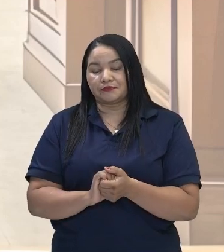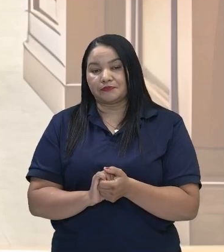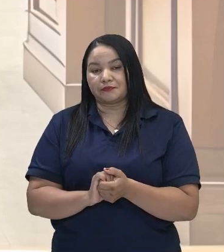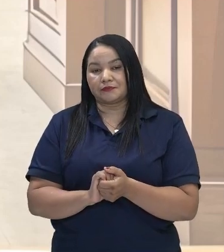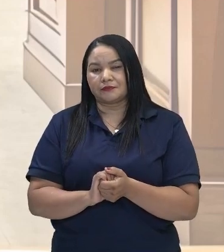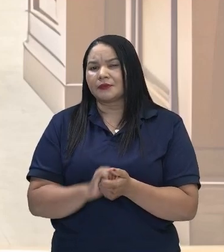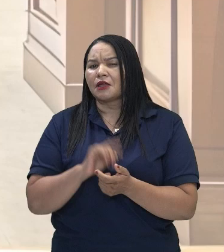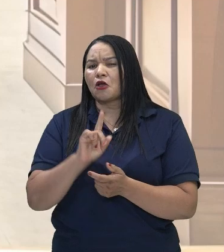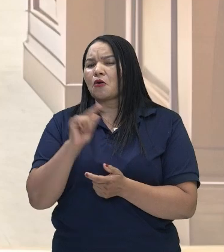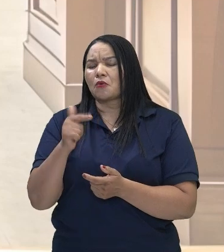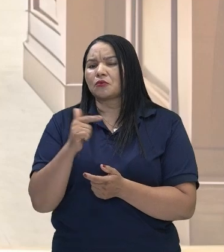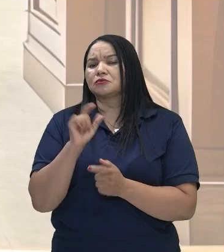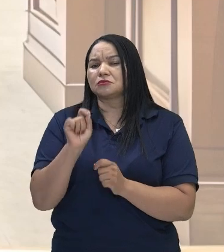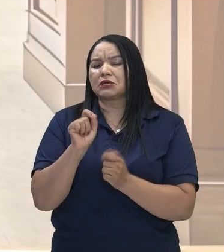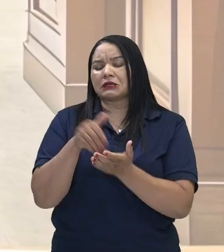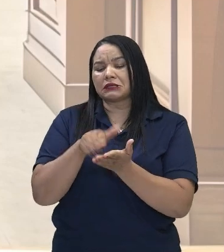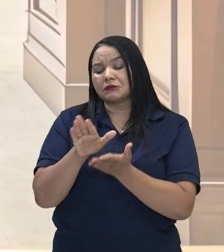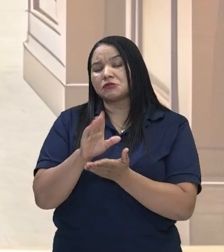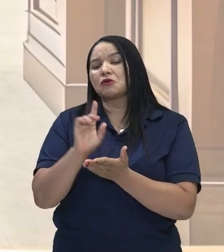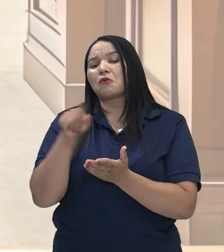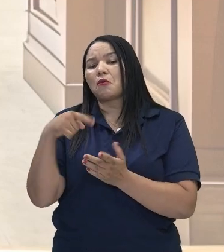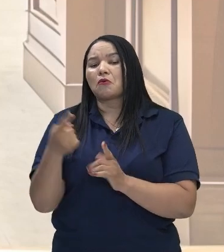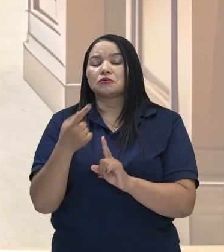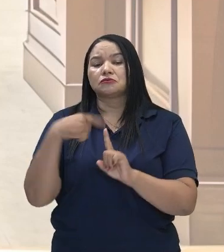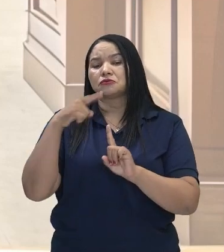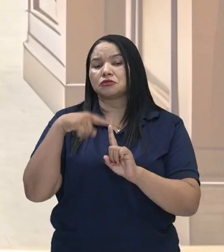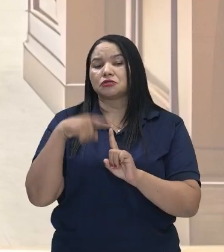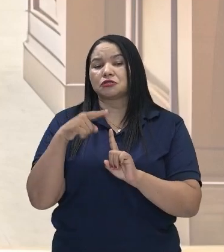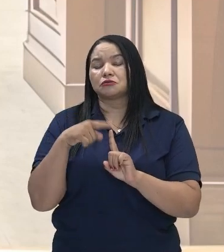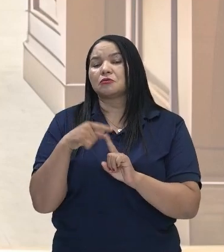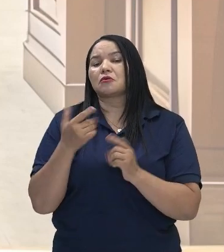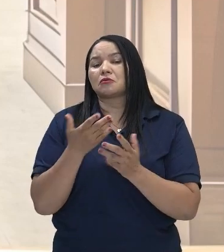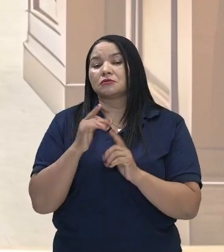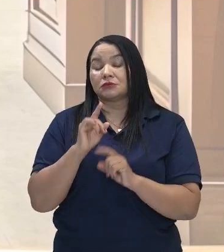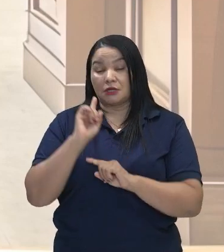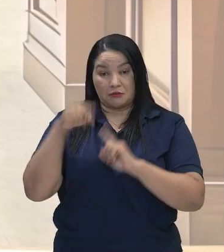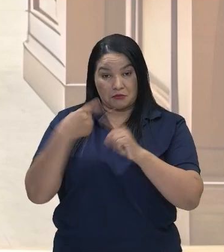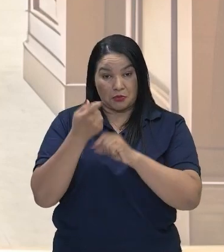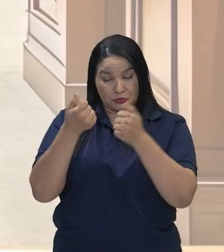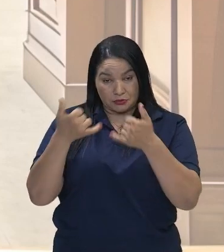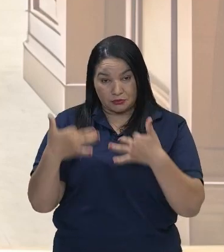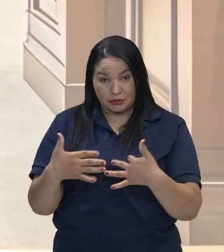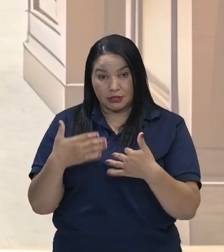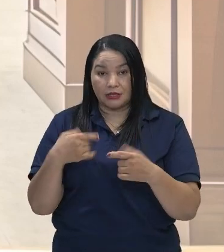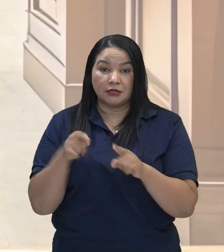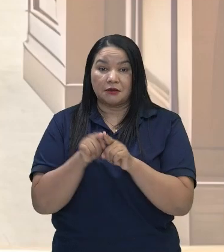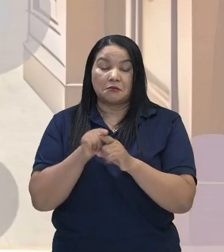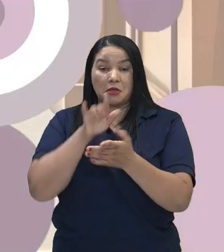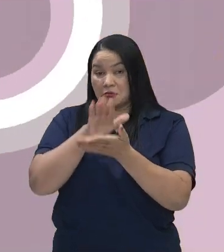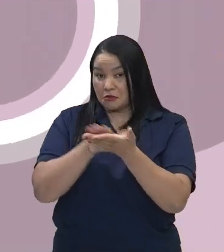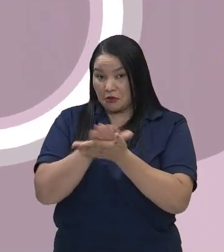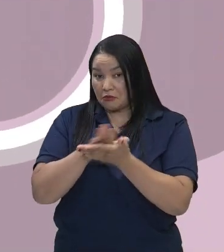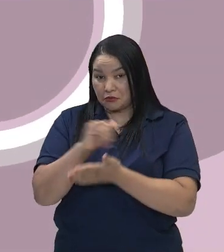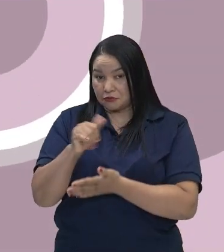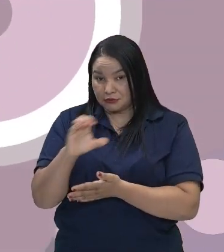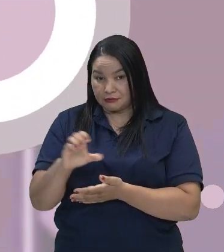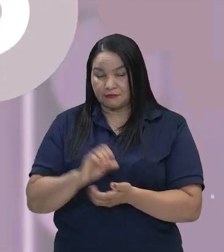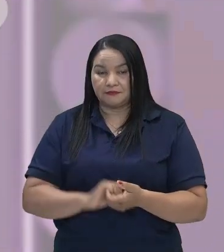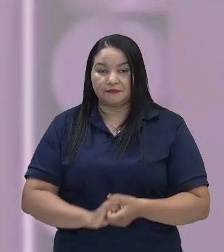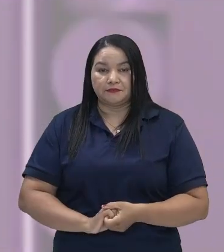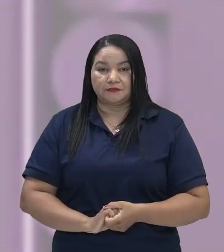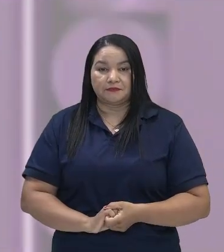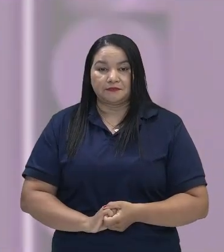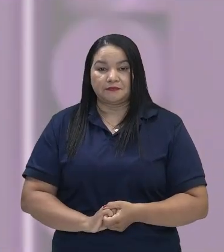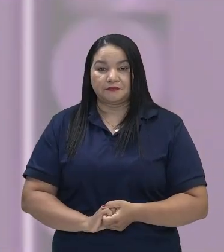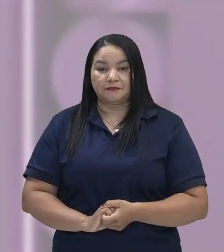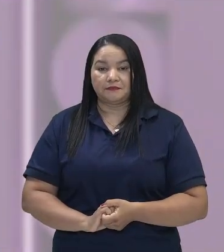tipo de demissão também, tá legal? E vamos falar daqui a pouco para você que é a demissão sem justa causa.